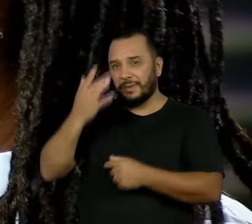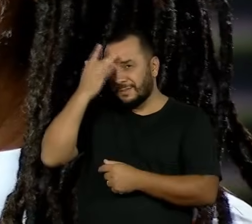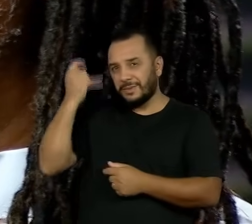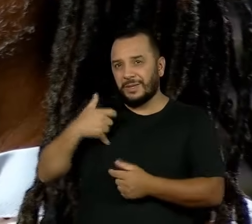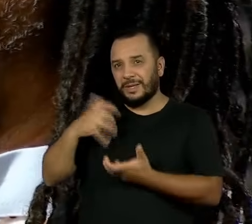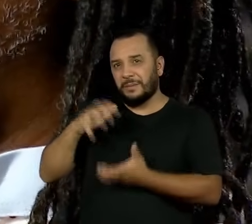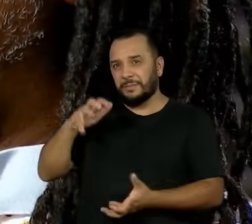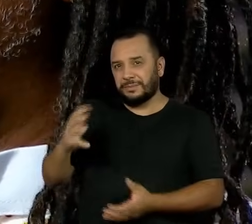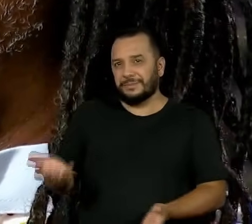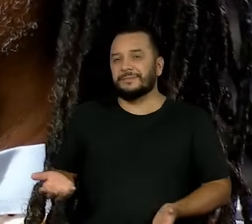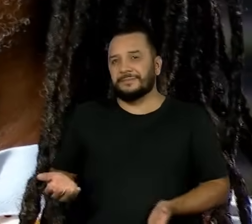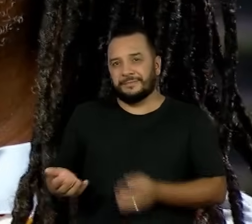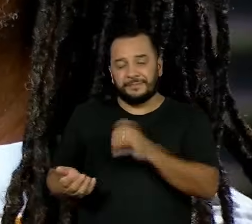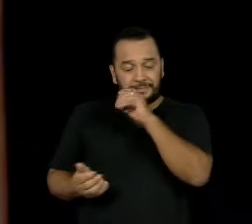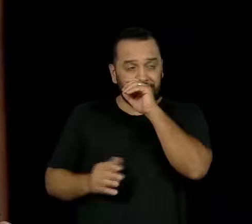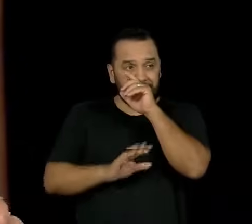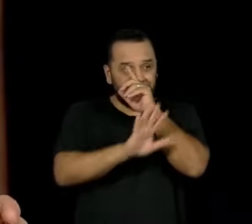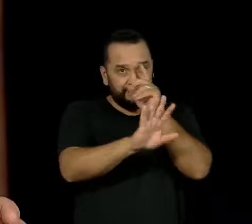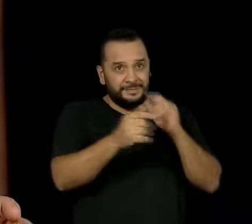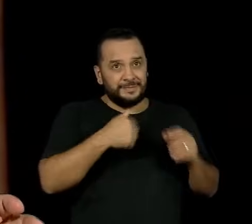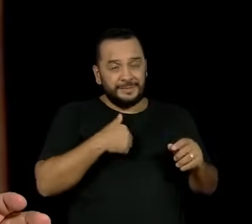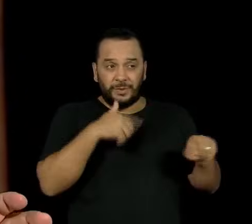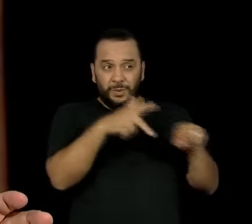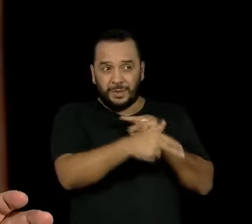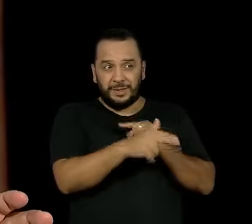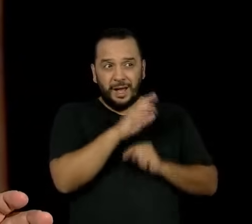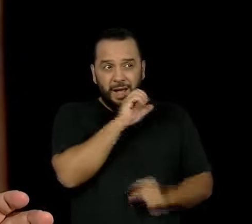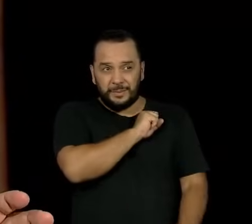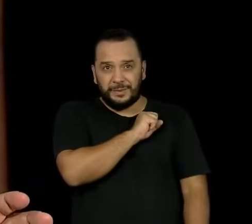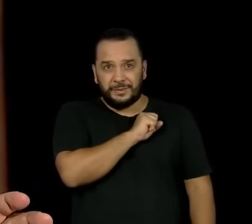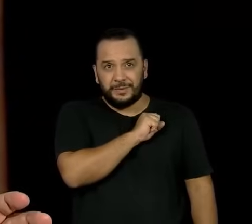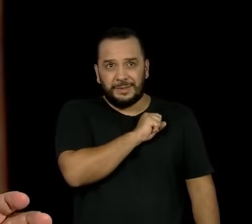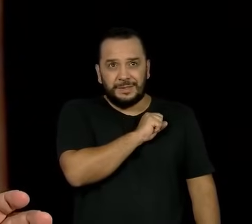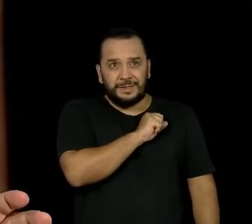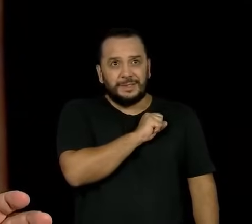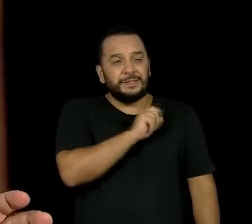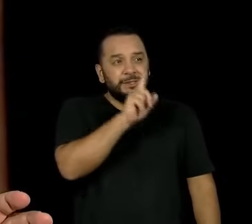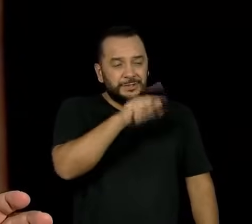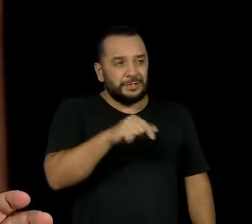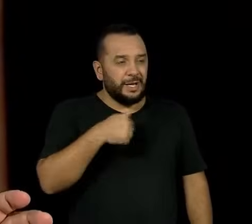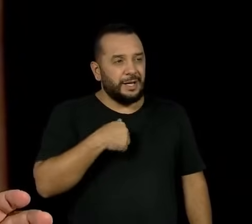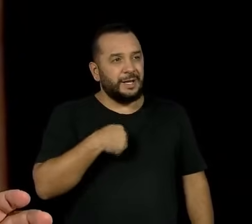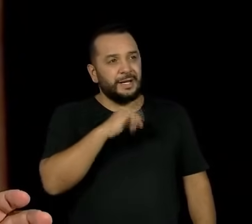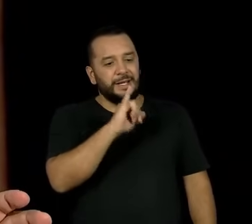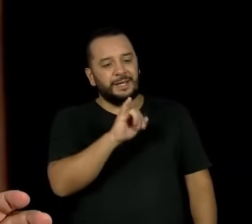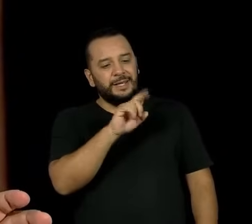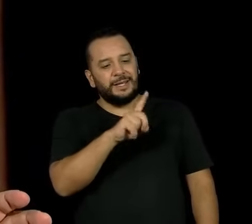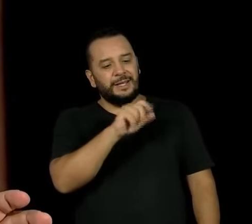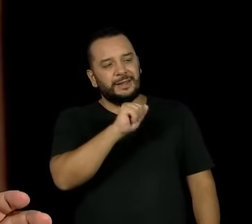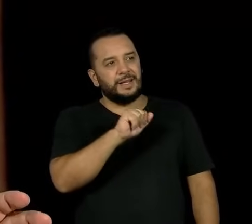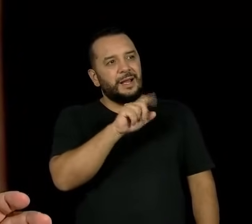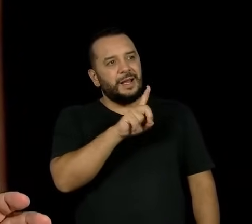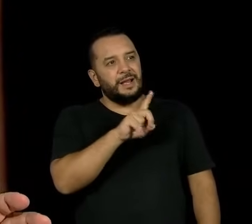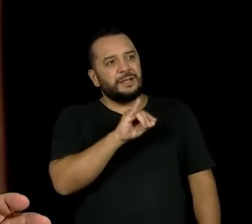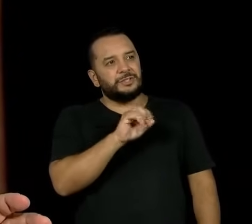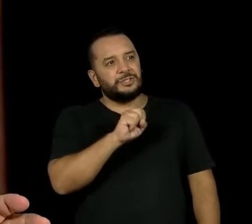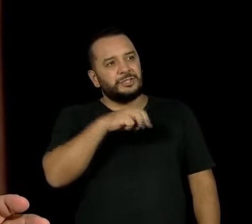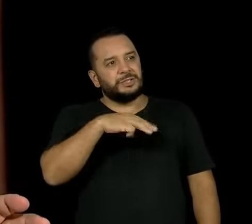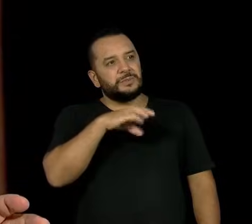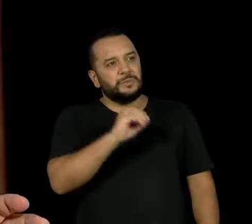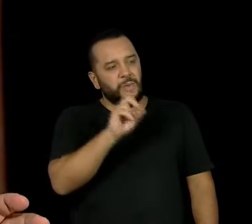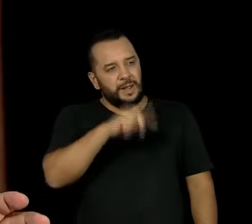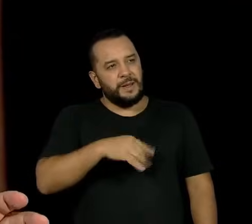velhas. Então, assim, acho que... Só queria te interromper. Idadismo é uma palavra que você gosta de usar.